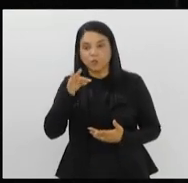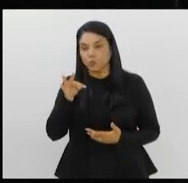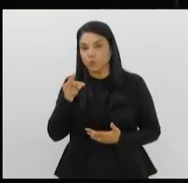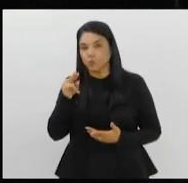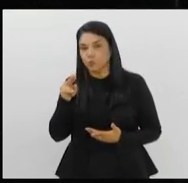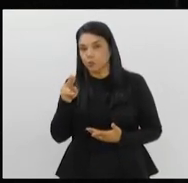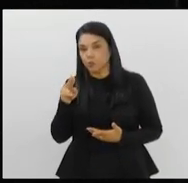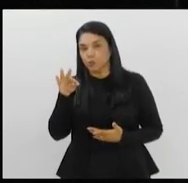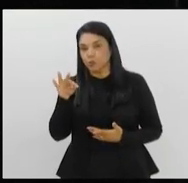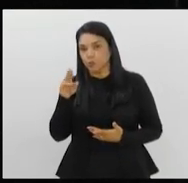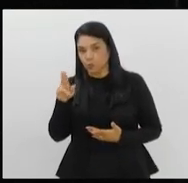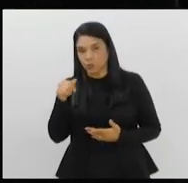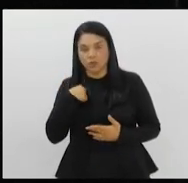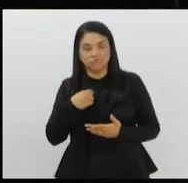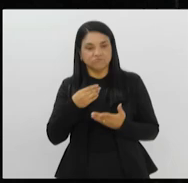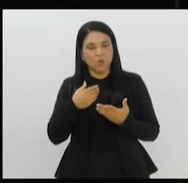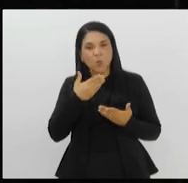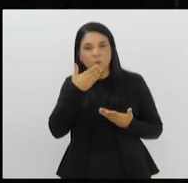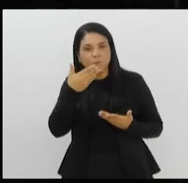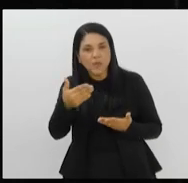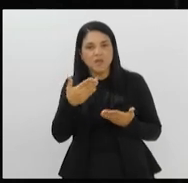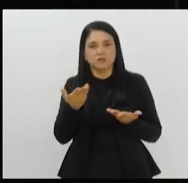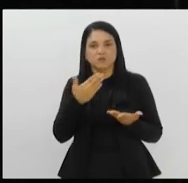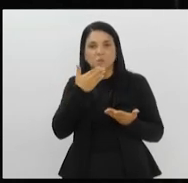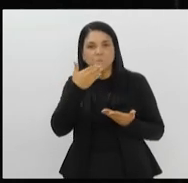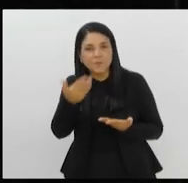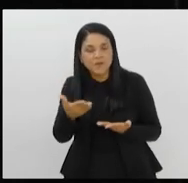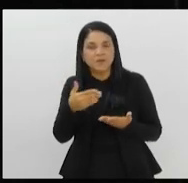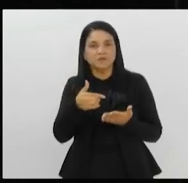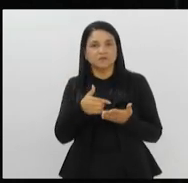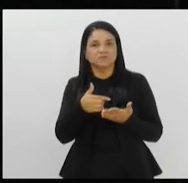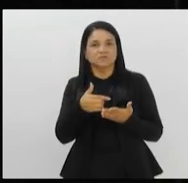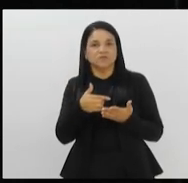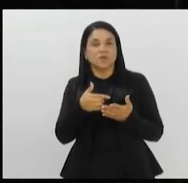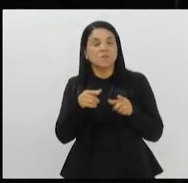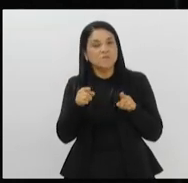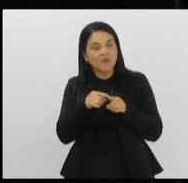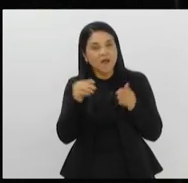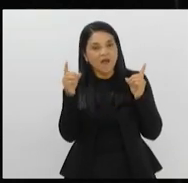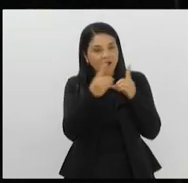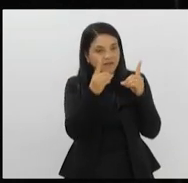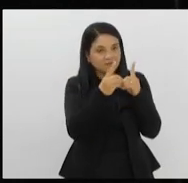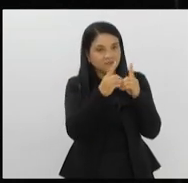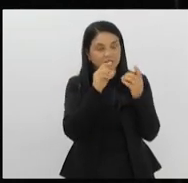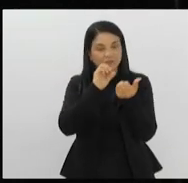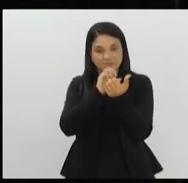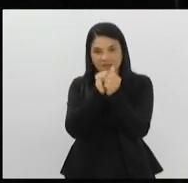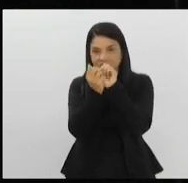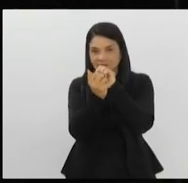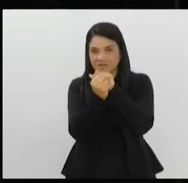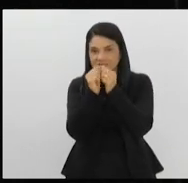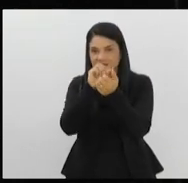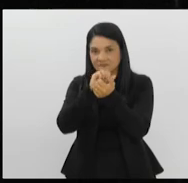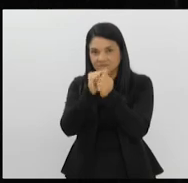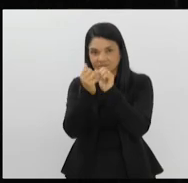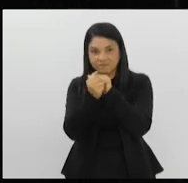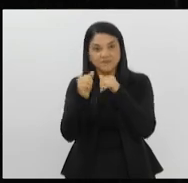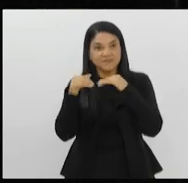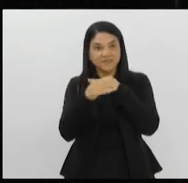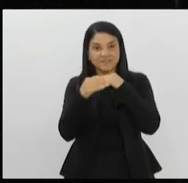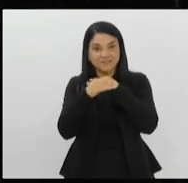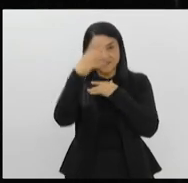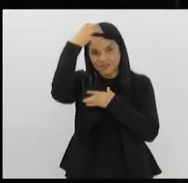ele, mas que é para atender, não é, aos artesãos e artesãs da minha cidade num mutirão, um